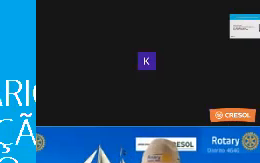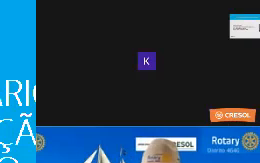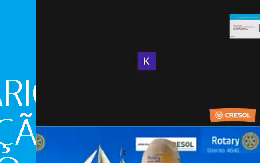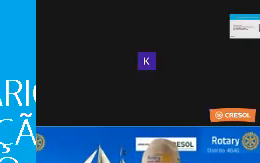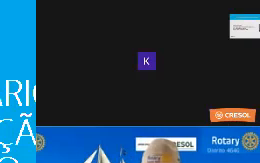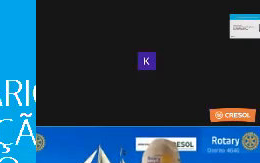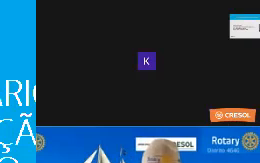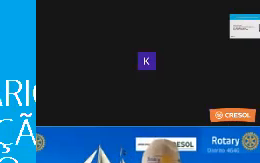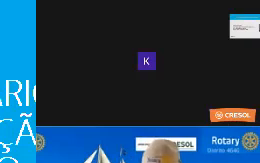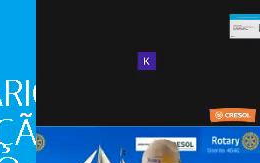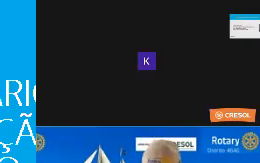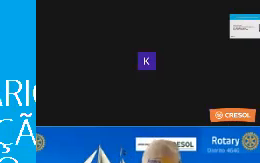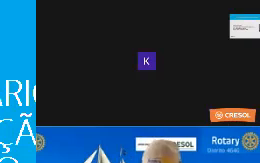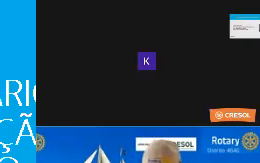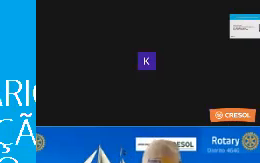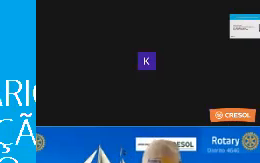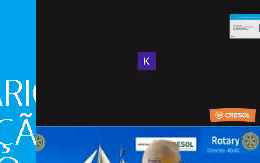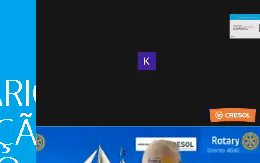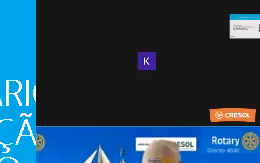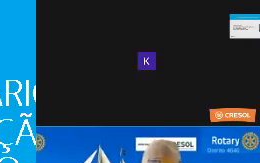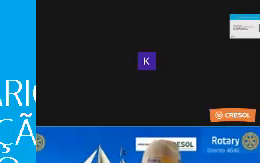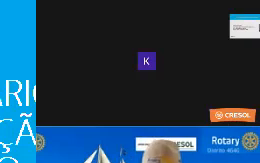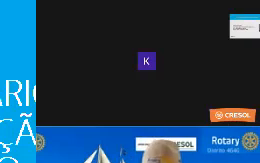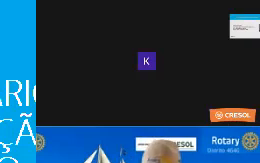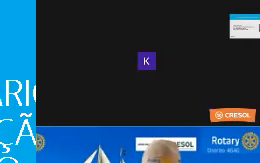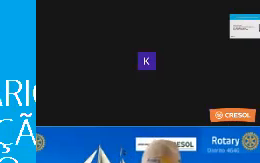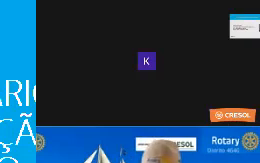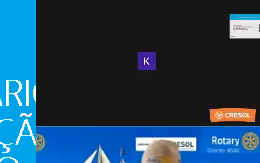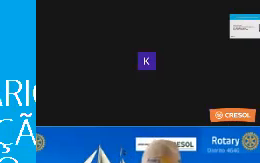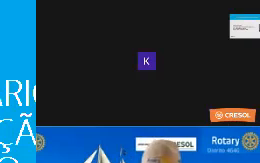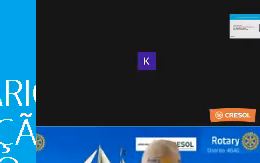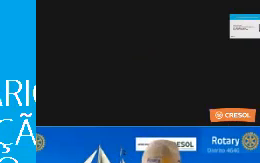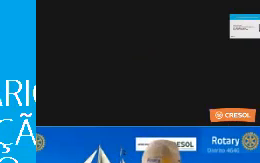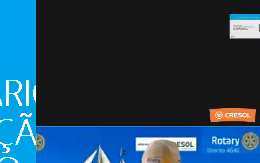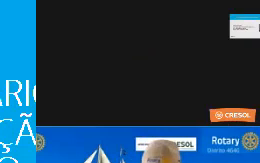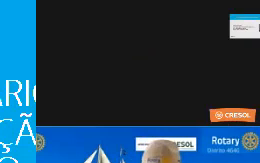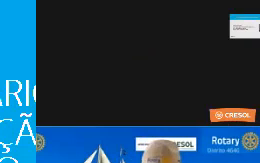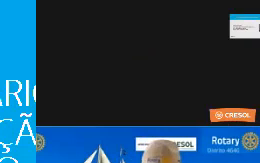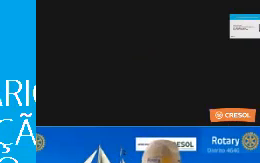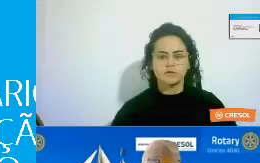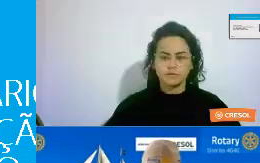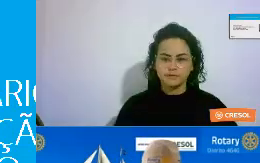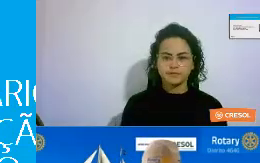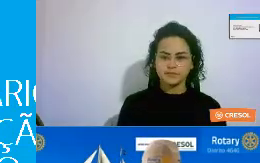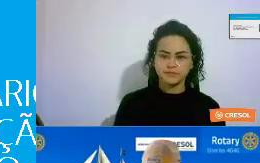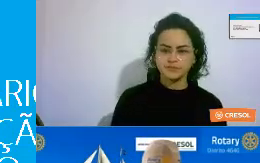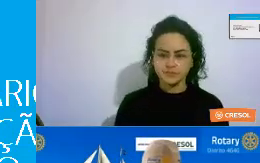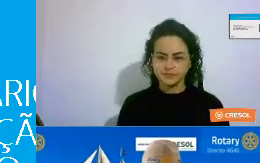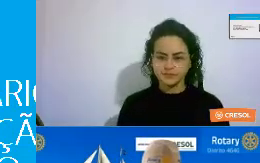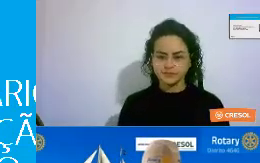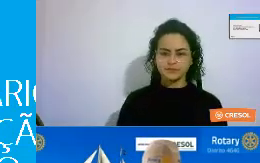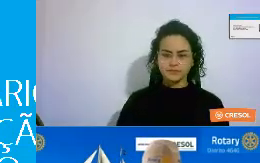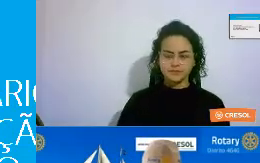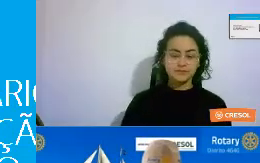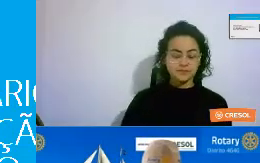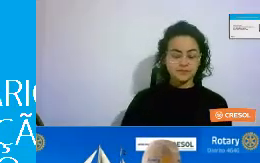assistente da Fundação Rotária, um grande rotariano, tem um passado maravilhoso dentro do Rotary e pelas